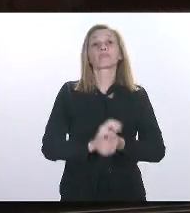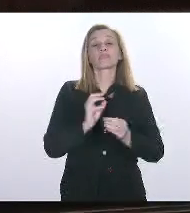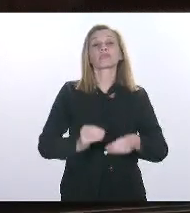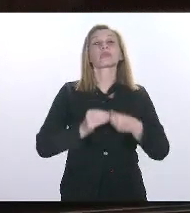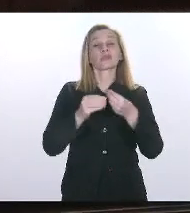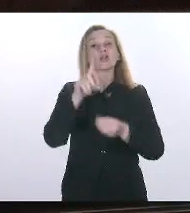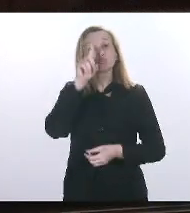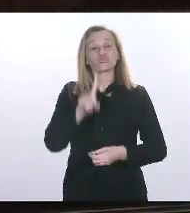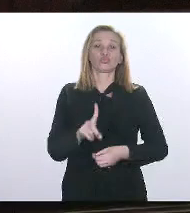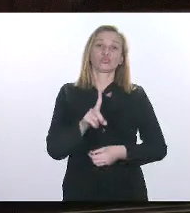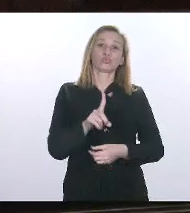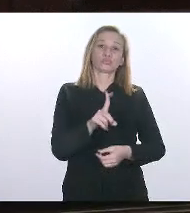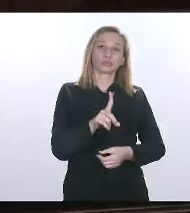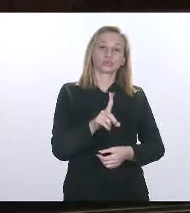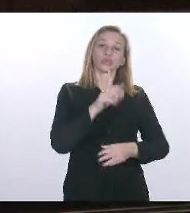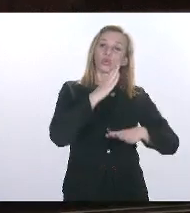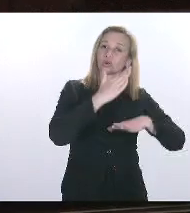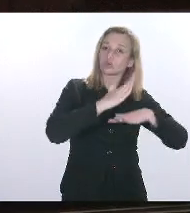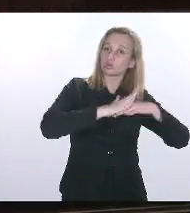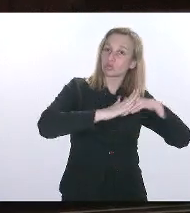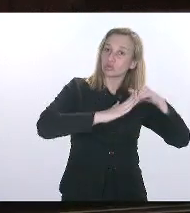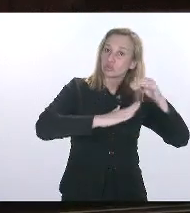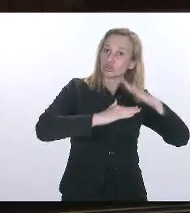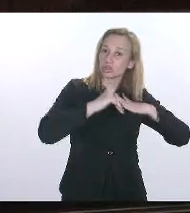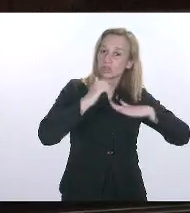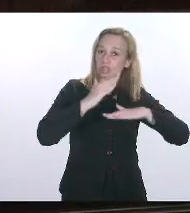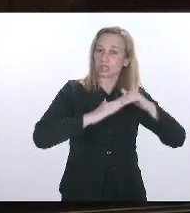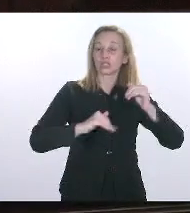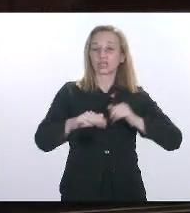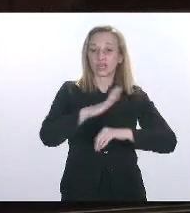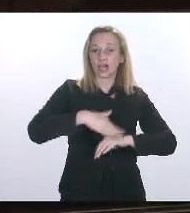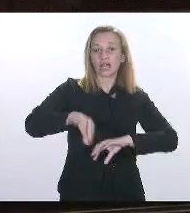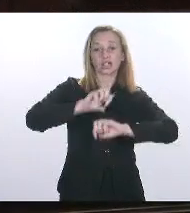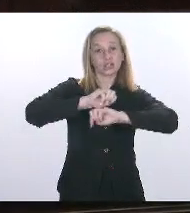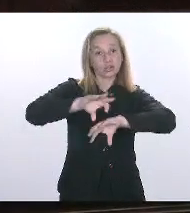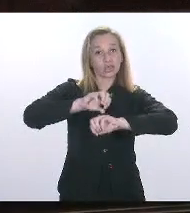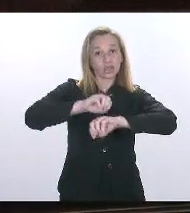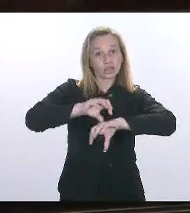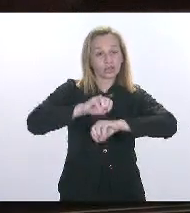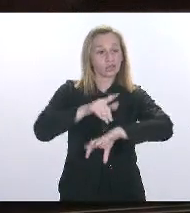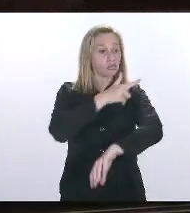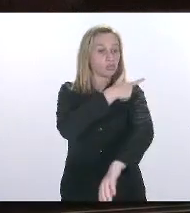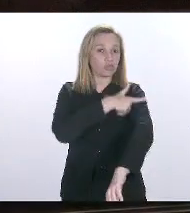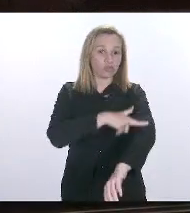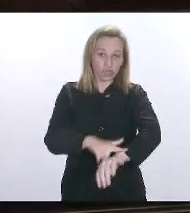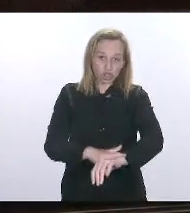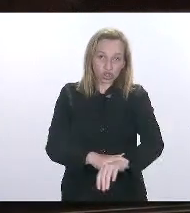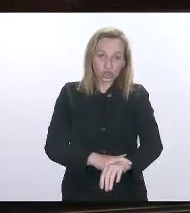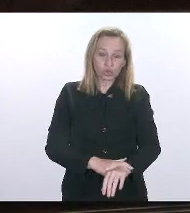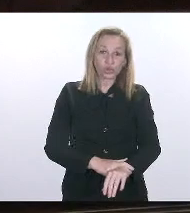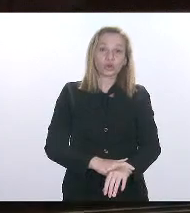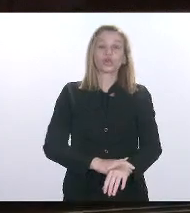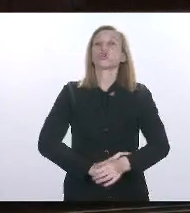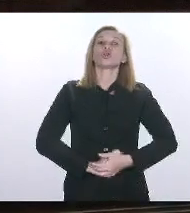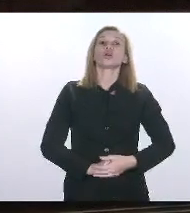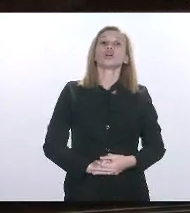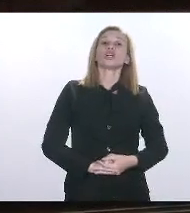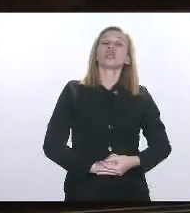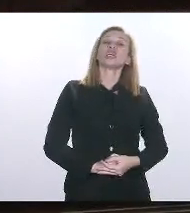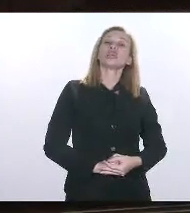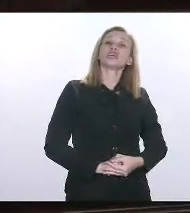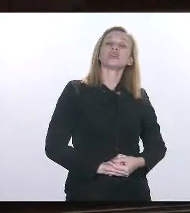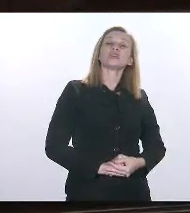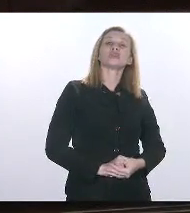garante aos profissionais da educação infantil esse direito de ter seu